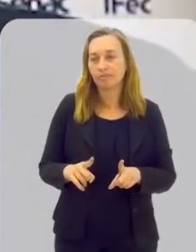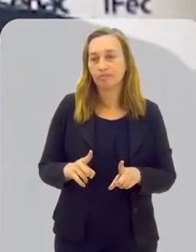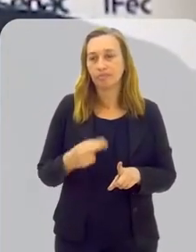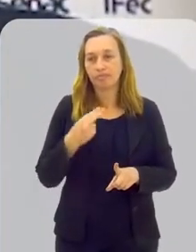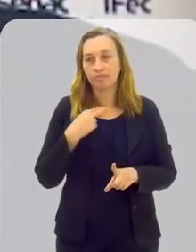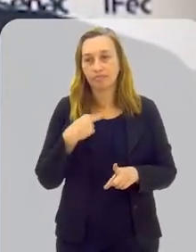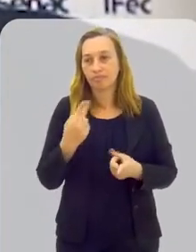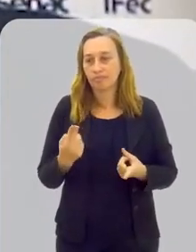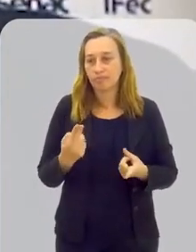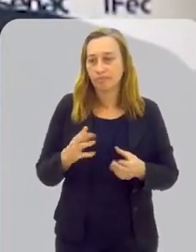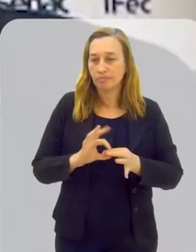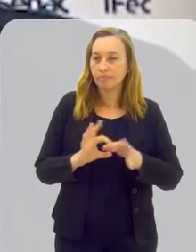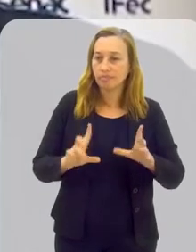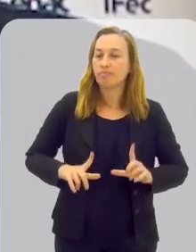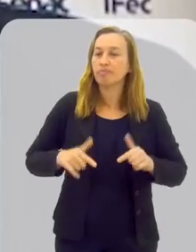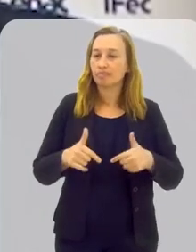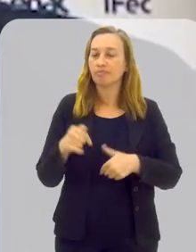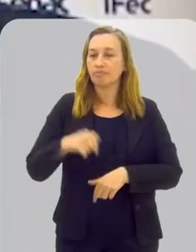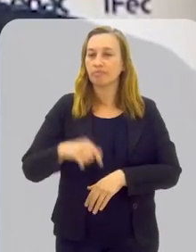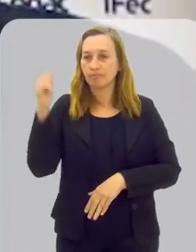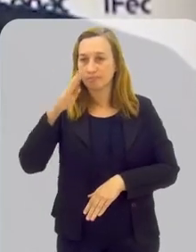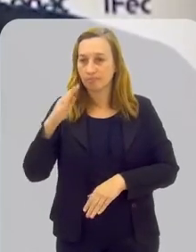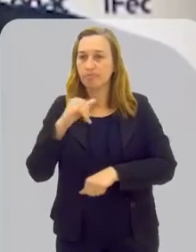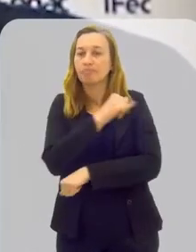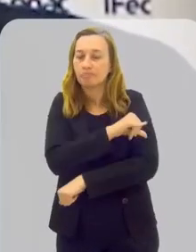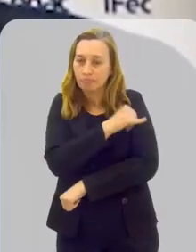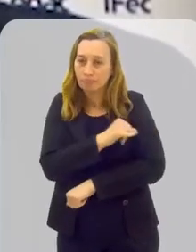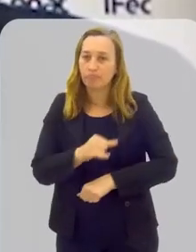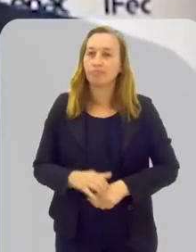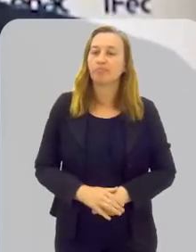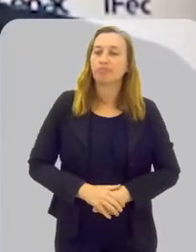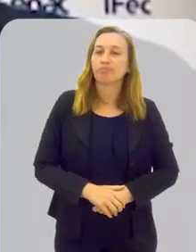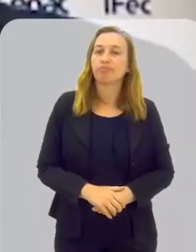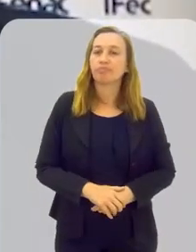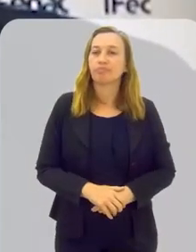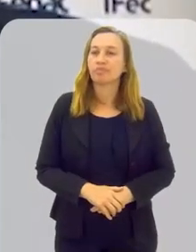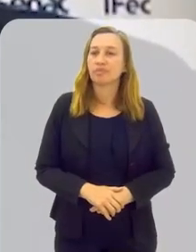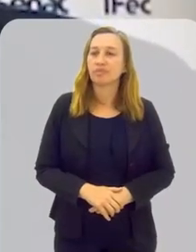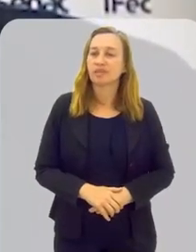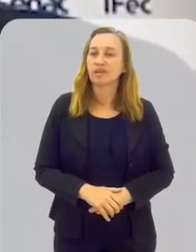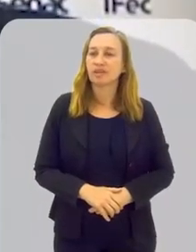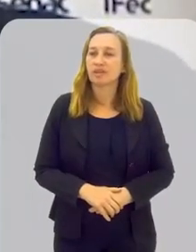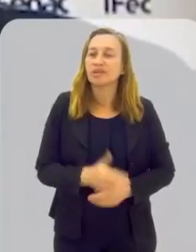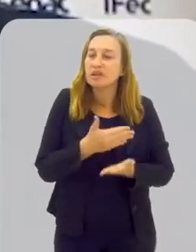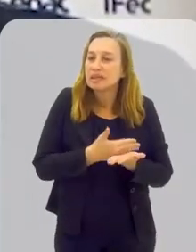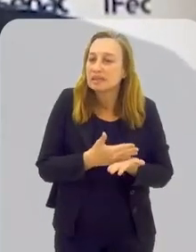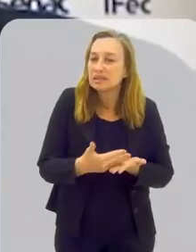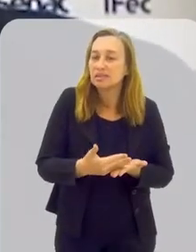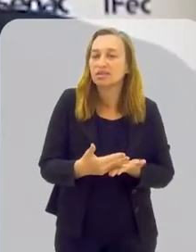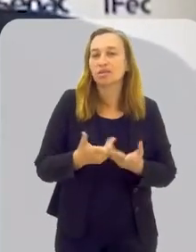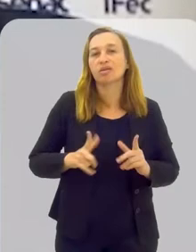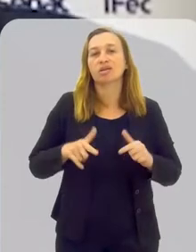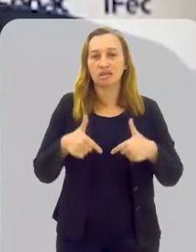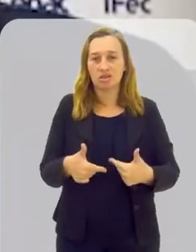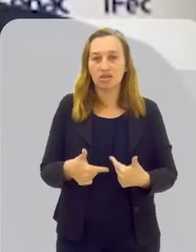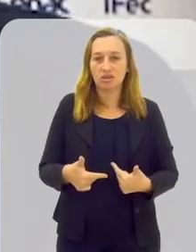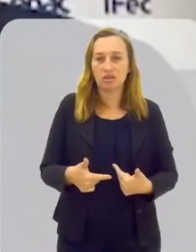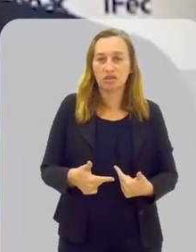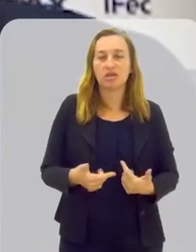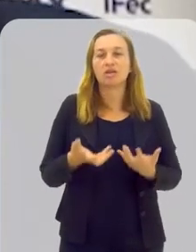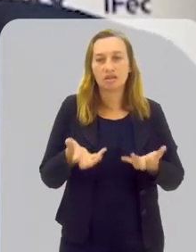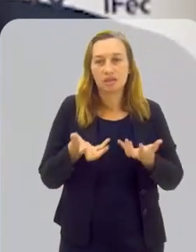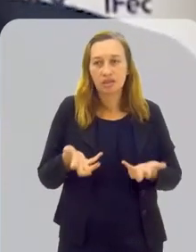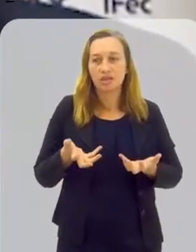mas não é por isso que a gente ia deixar de fomentar e trazer e é o que a gente está vendo aqui pelo Rio de Janeiro como o